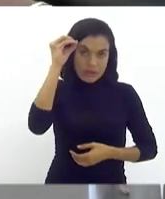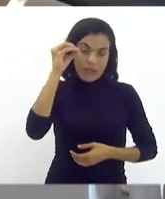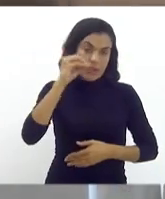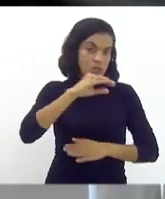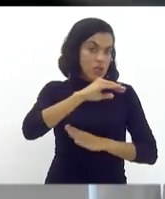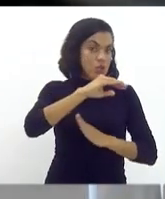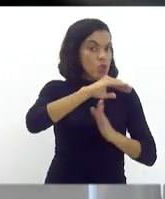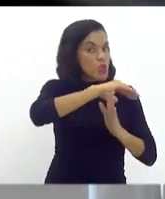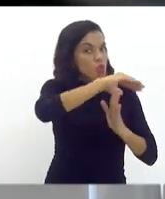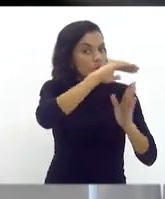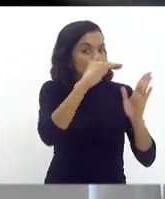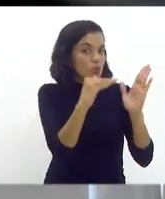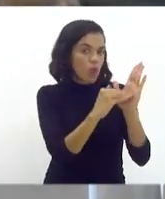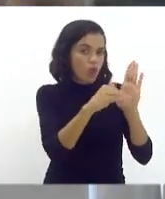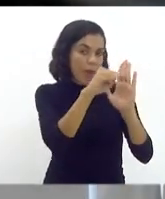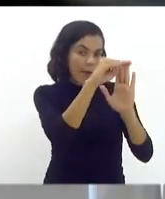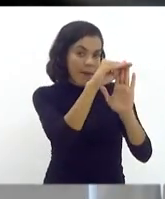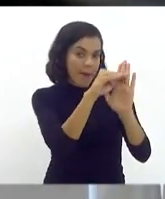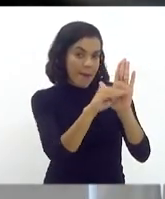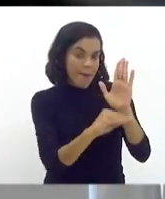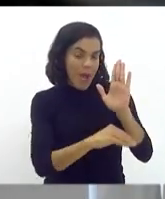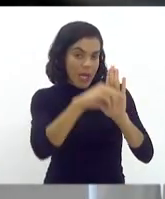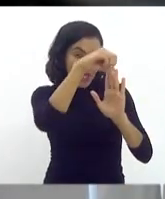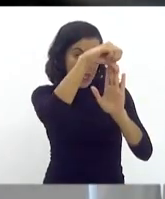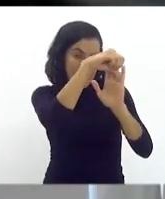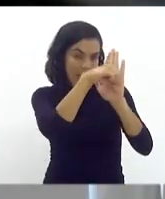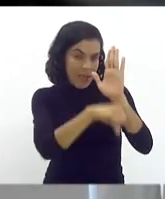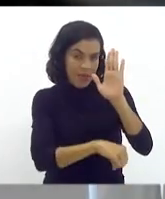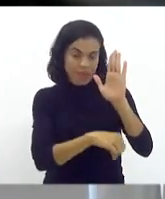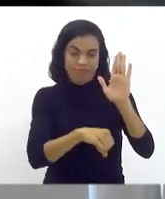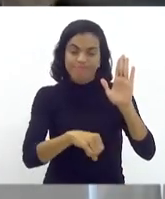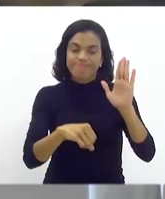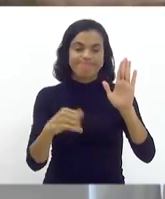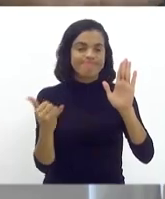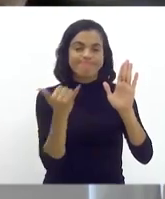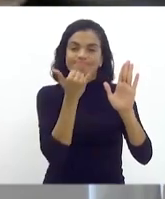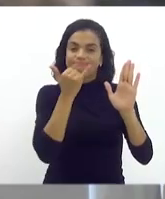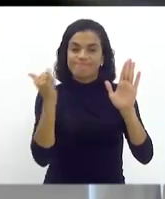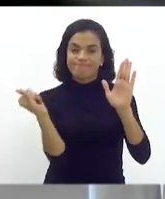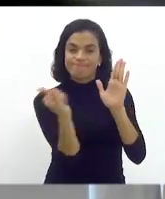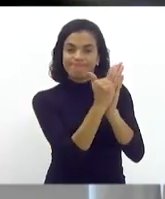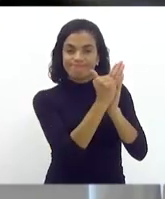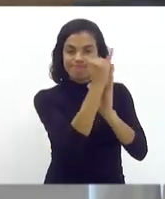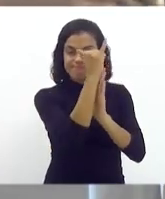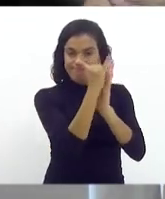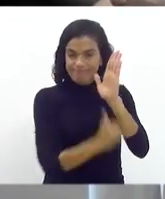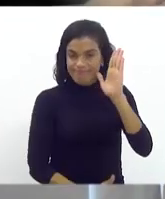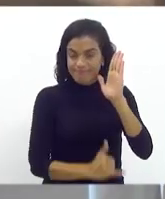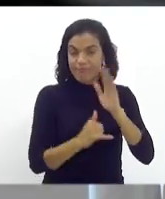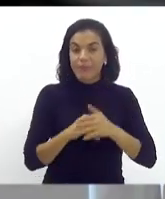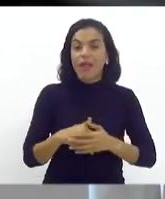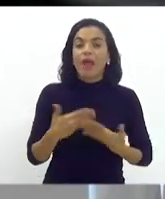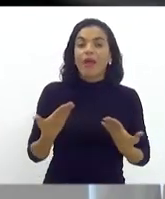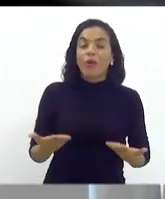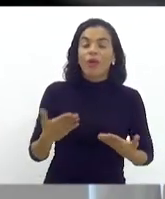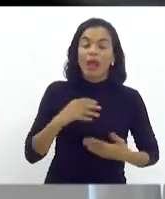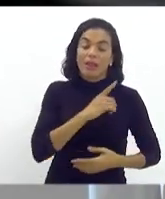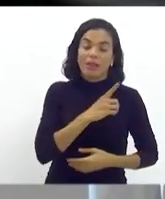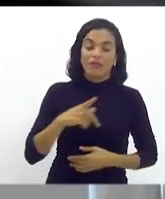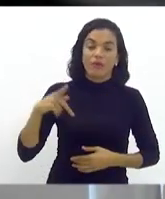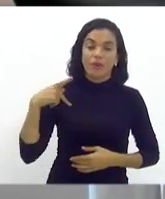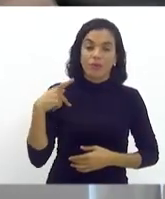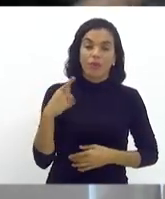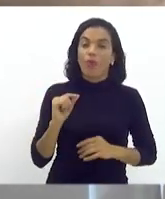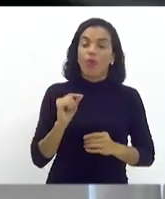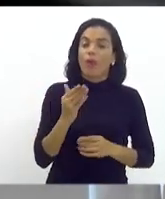e nós só pedimos a retirada né O que a defensoria vem fazendo é da seguinte forma Nós só estamos